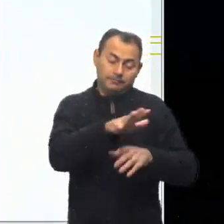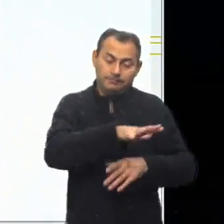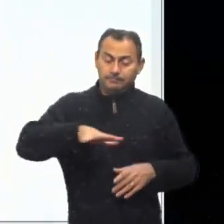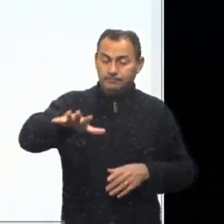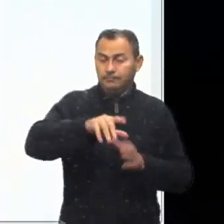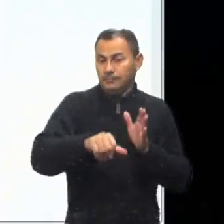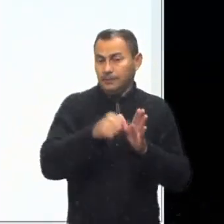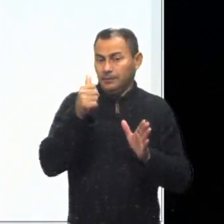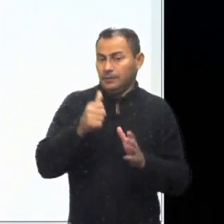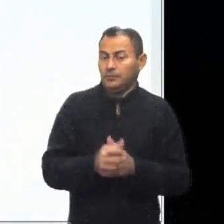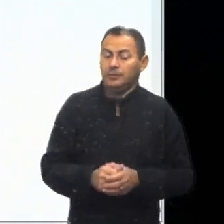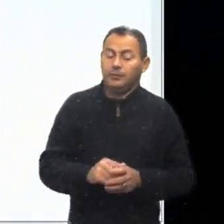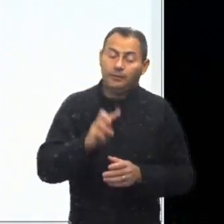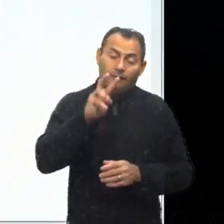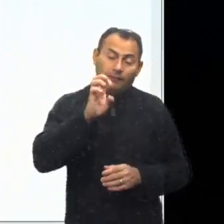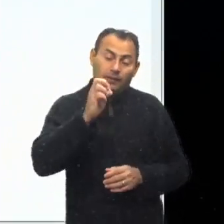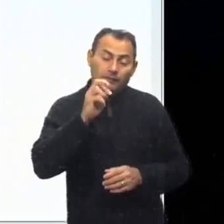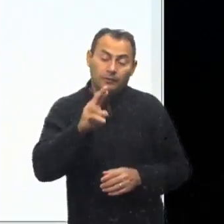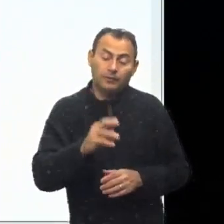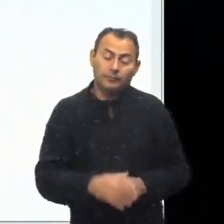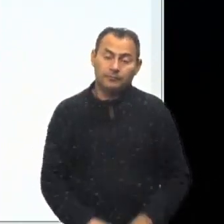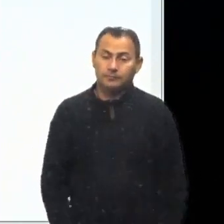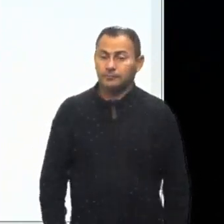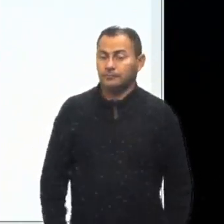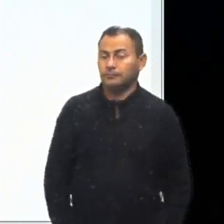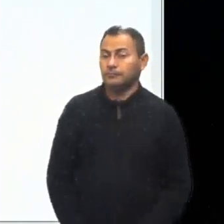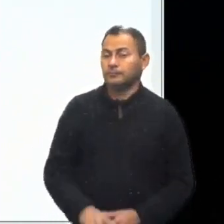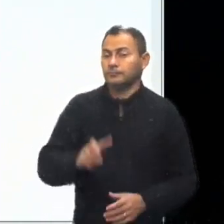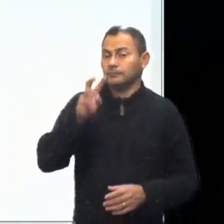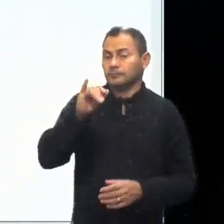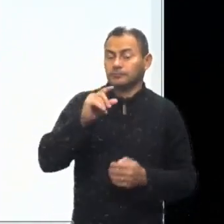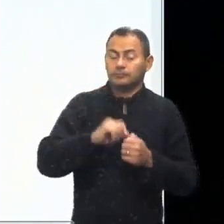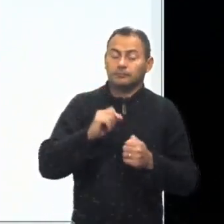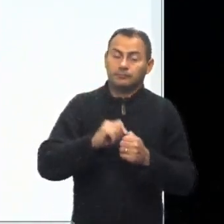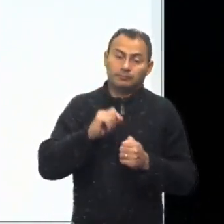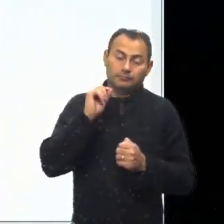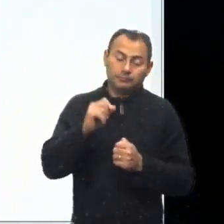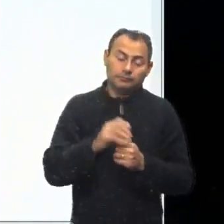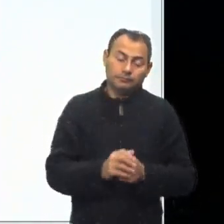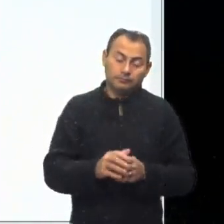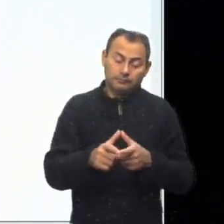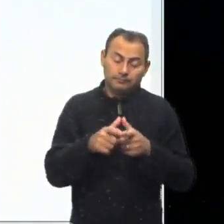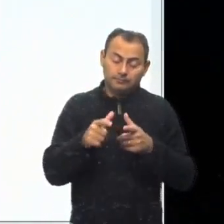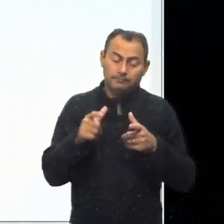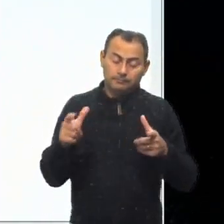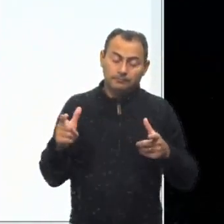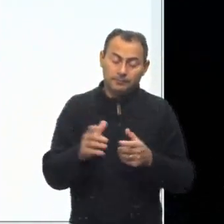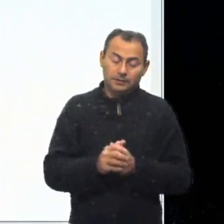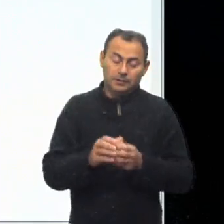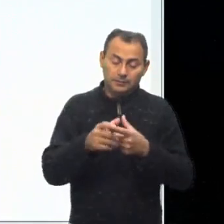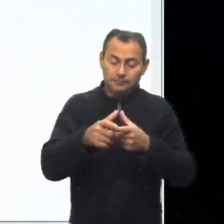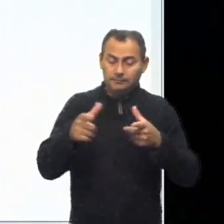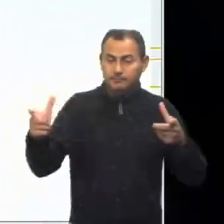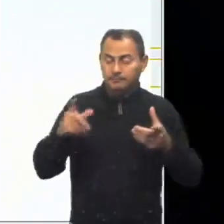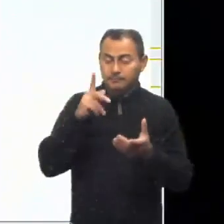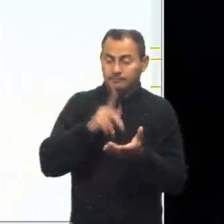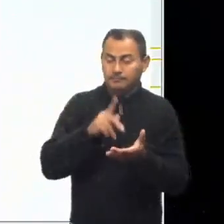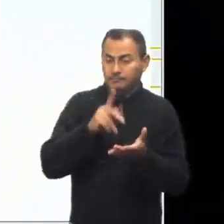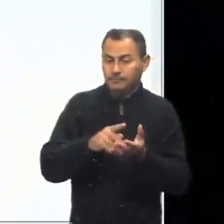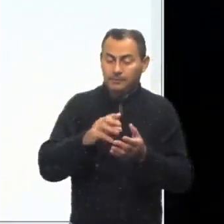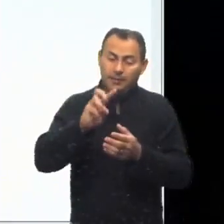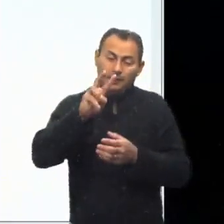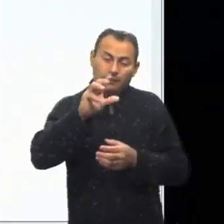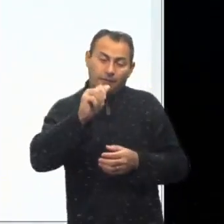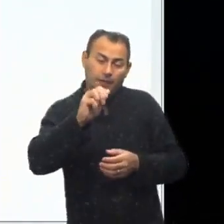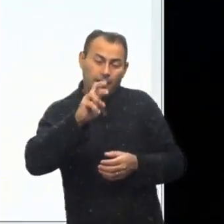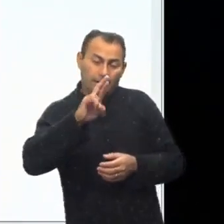no primeiro vetor, ele vai fazer com que a amplitude seja a amplitude da minha